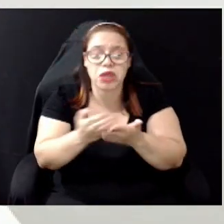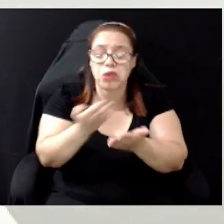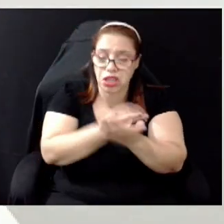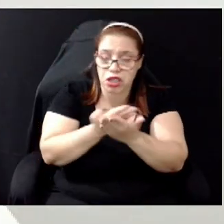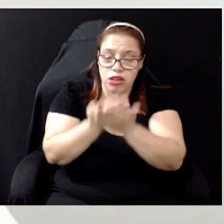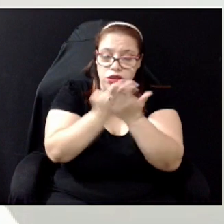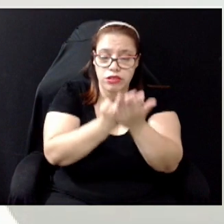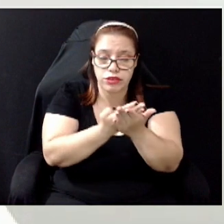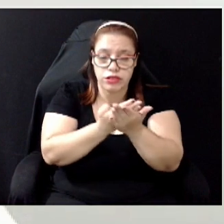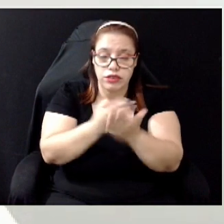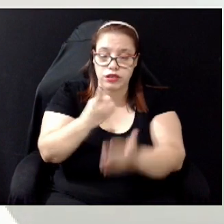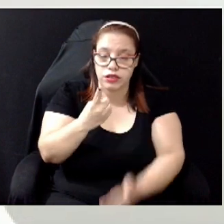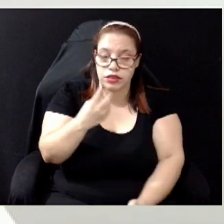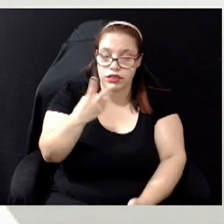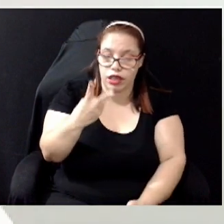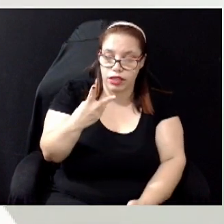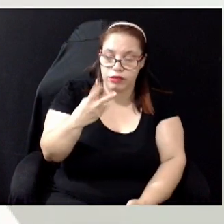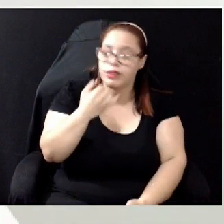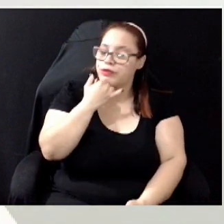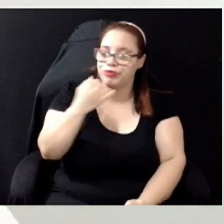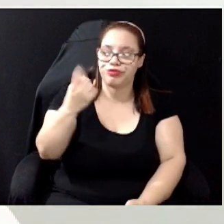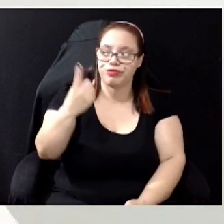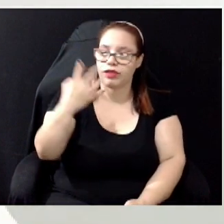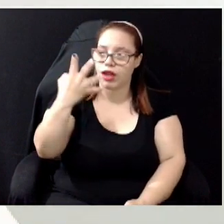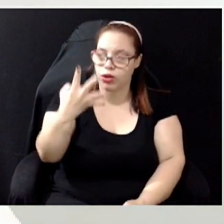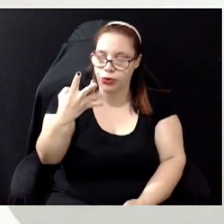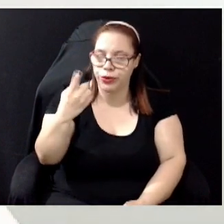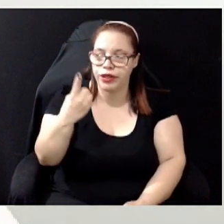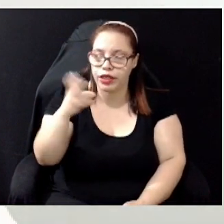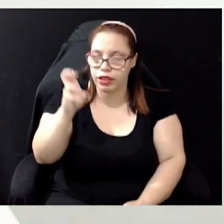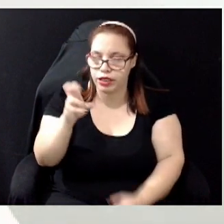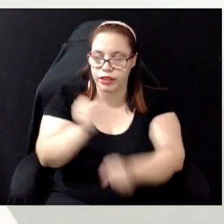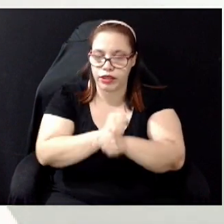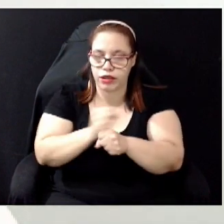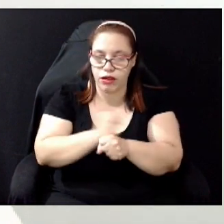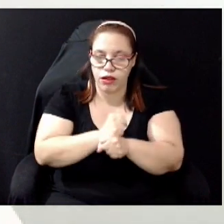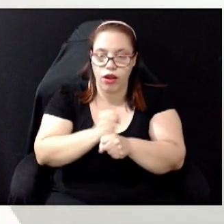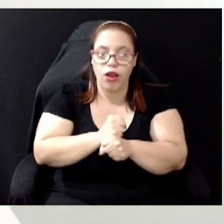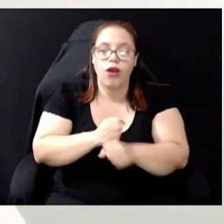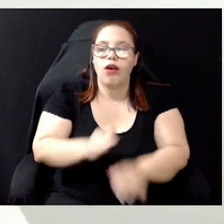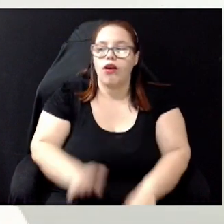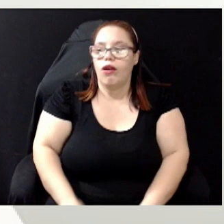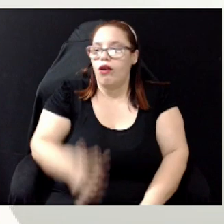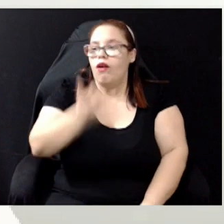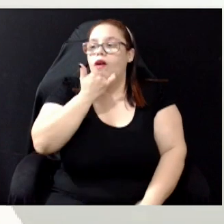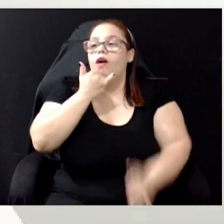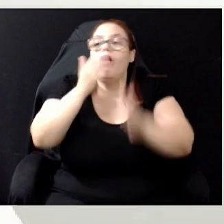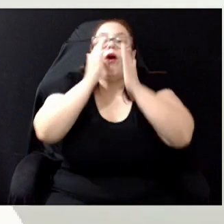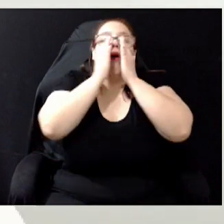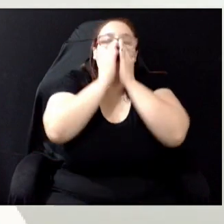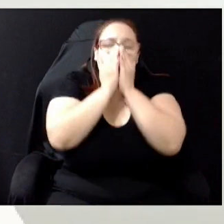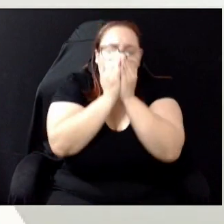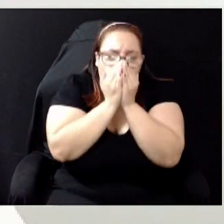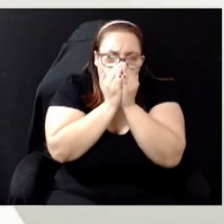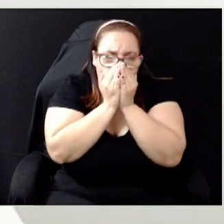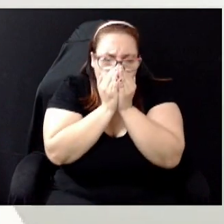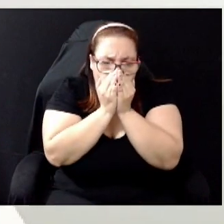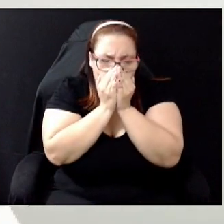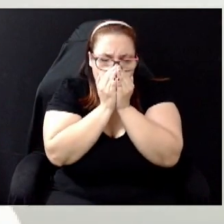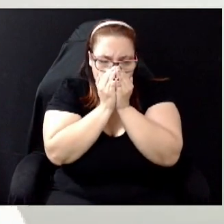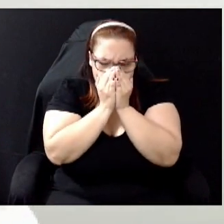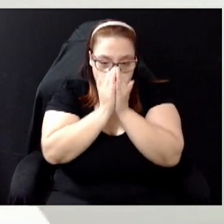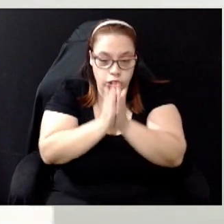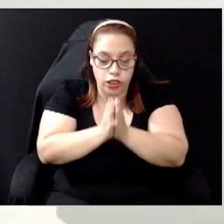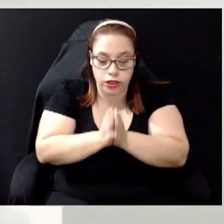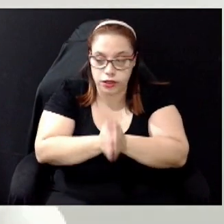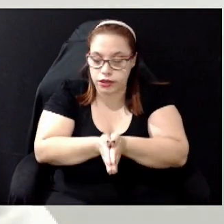estudo na crise de 14 e 15. Então, teve uma crise hídrica e se pensou em fazer esse tipo de uso. Agora,